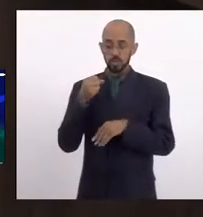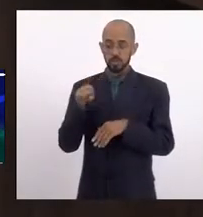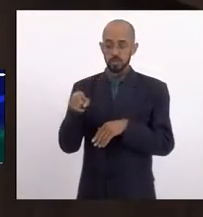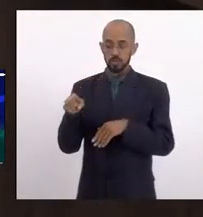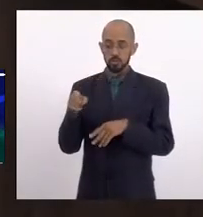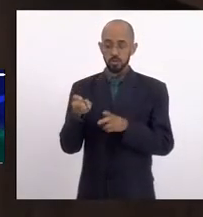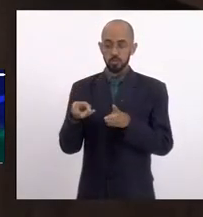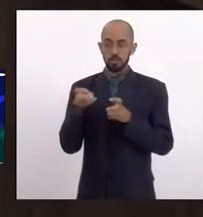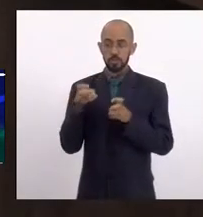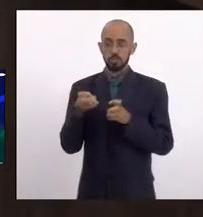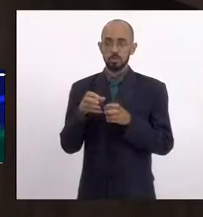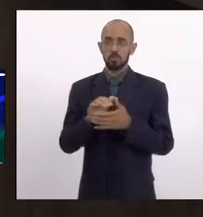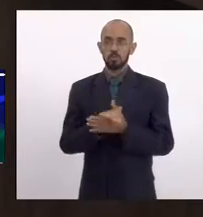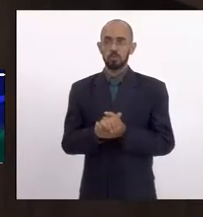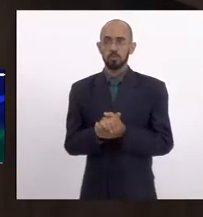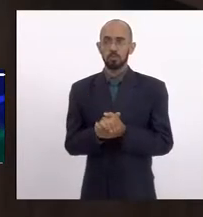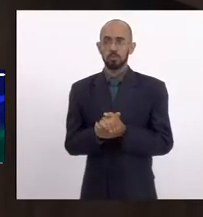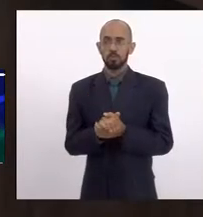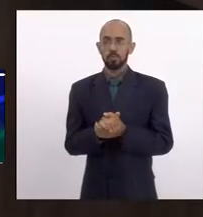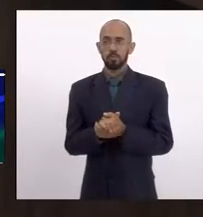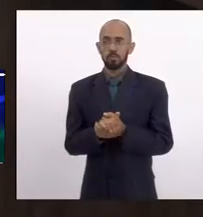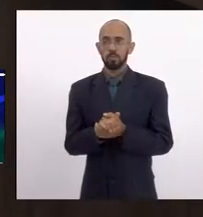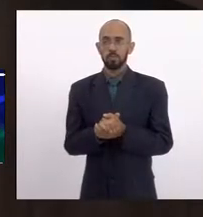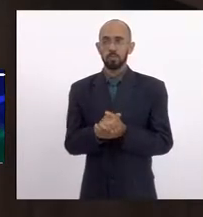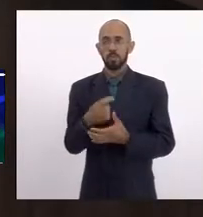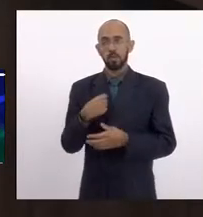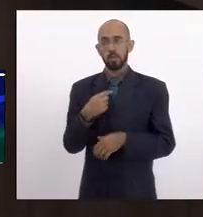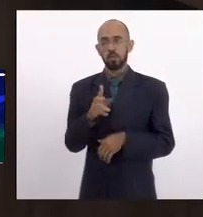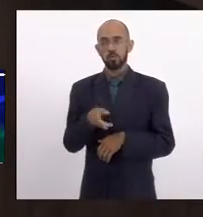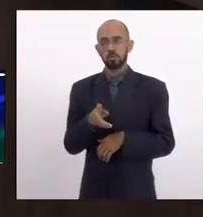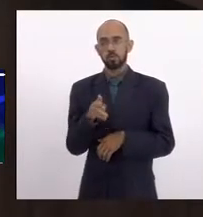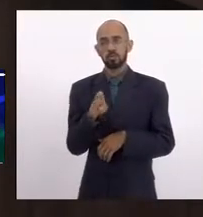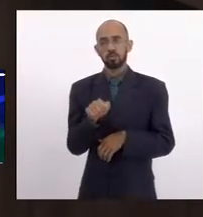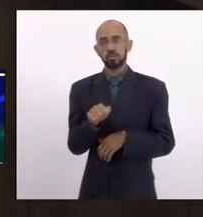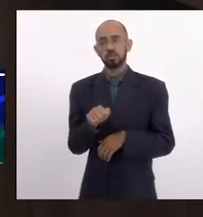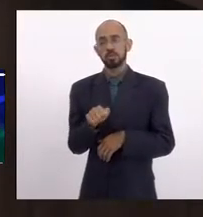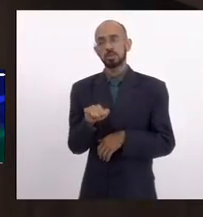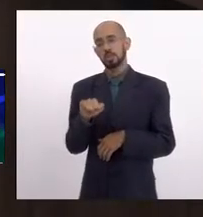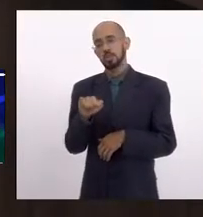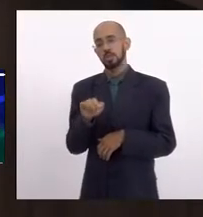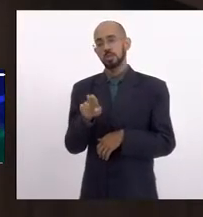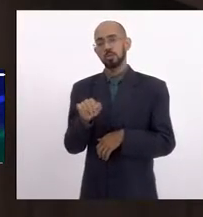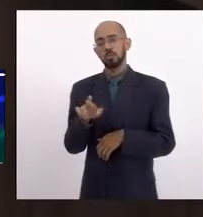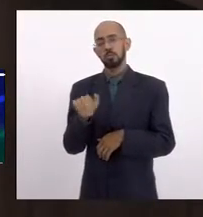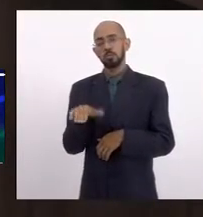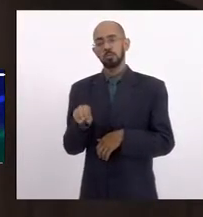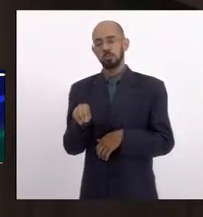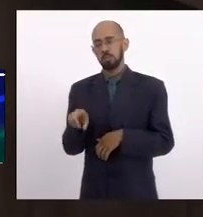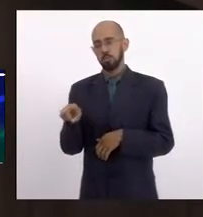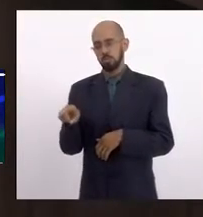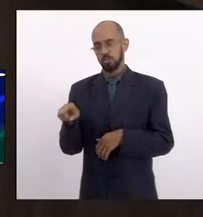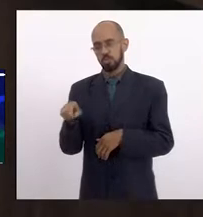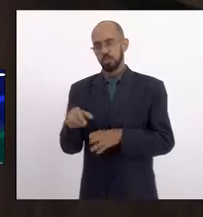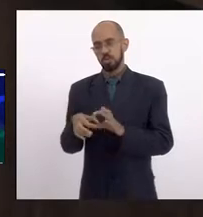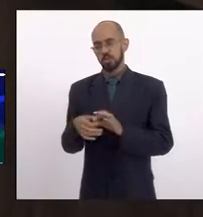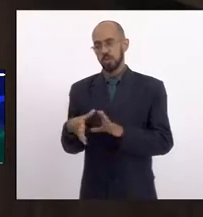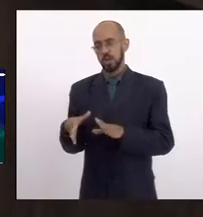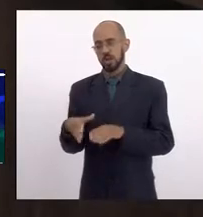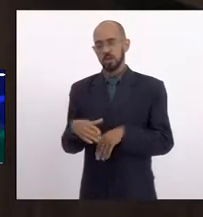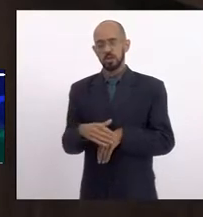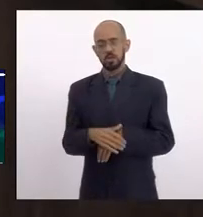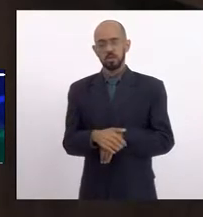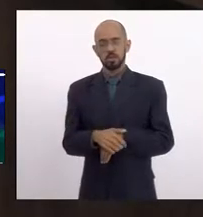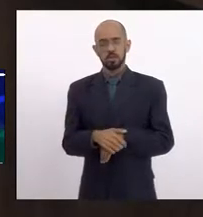isso só vou continuar se Deputado ao ar e deixar você não deixar eu não conte novo E aí